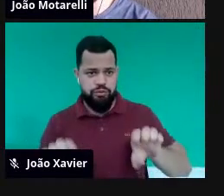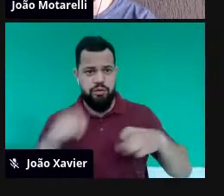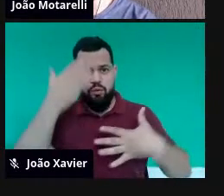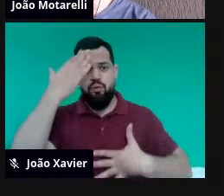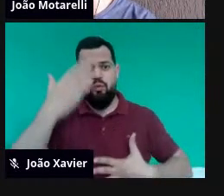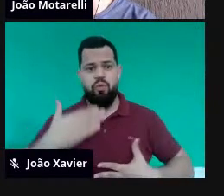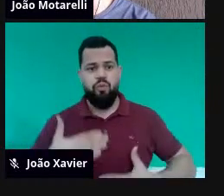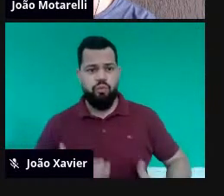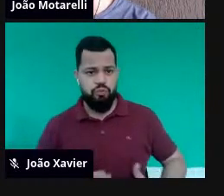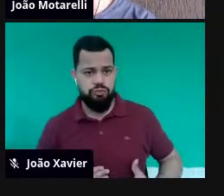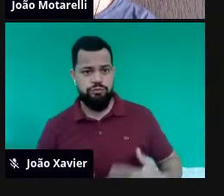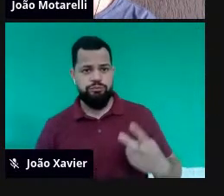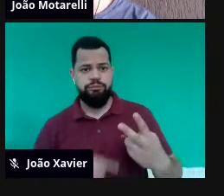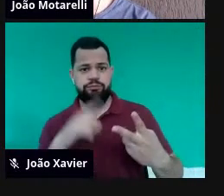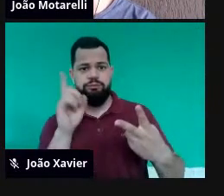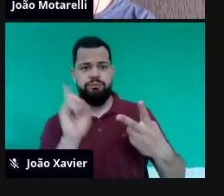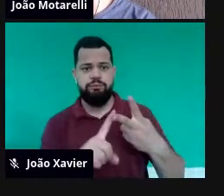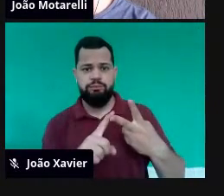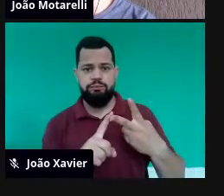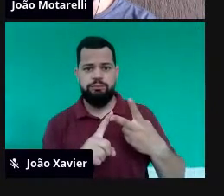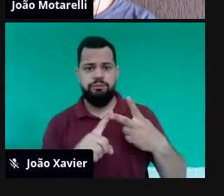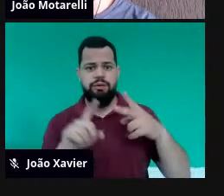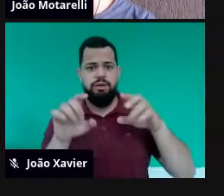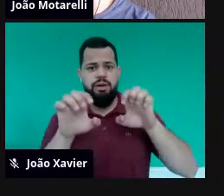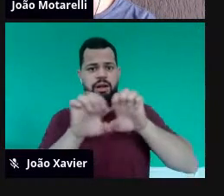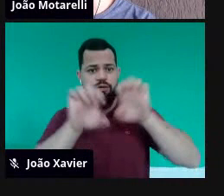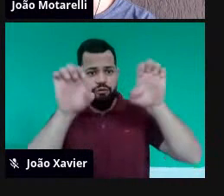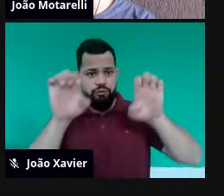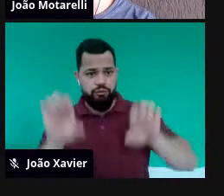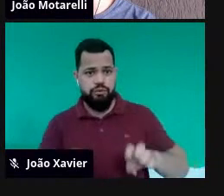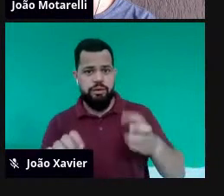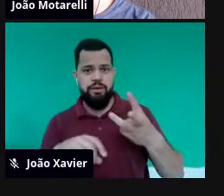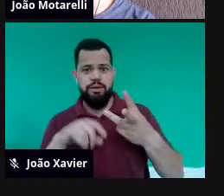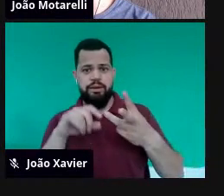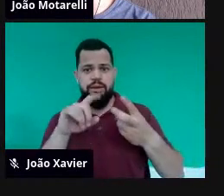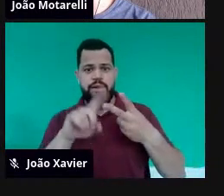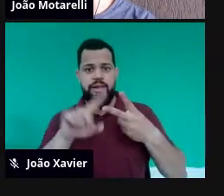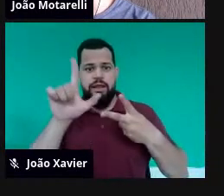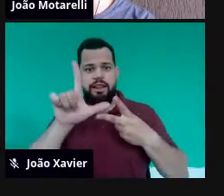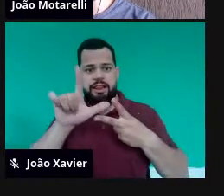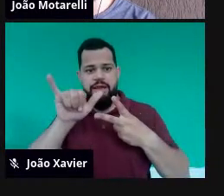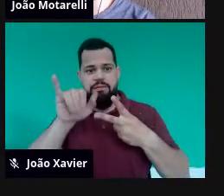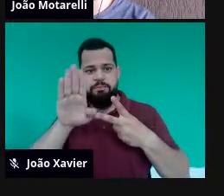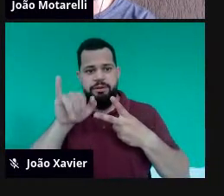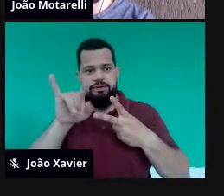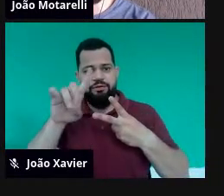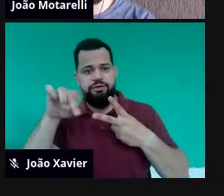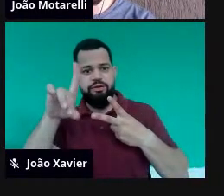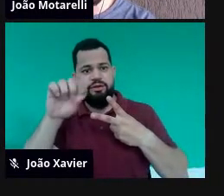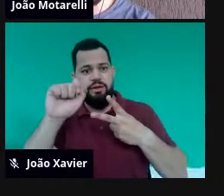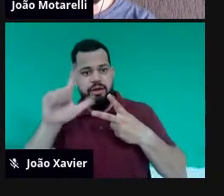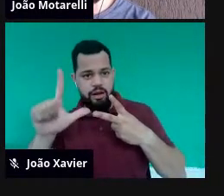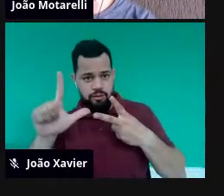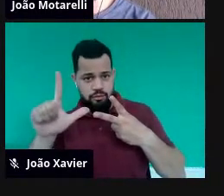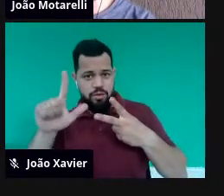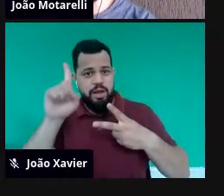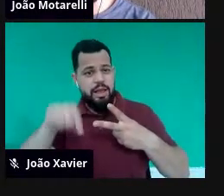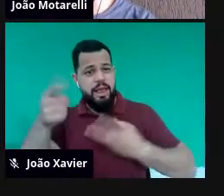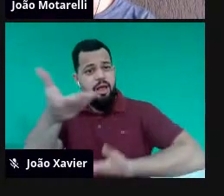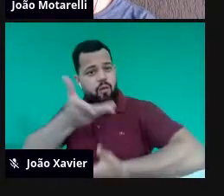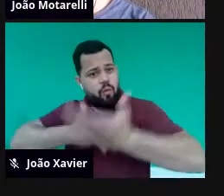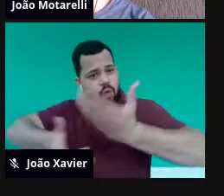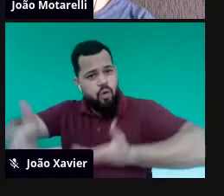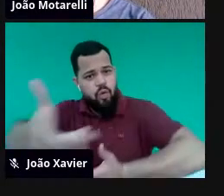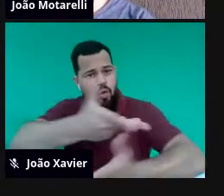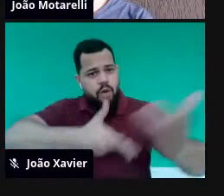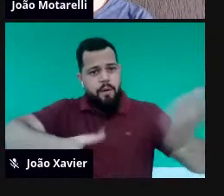estrutura anatomo-fisiológica, a estrutura libidinal, que é o conjunto das experiências emocionais vividas nos relacionamentos humanos. O que isso quer